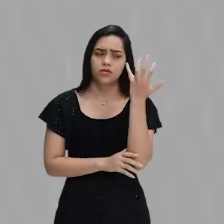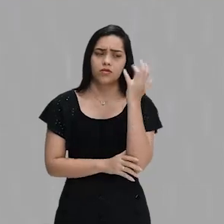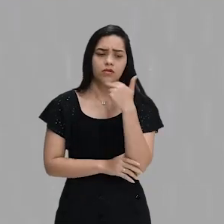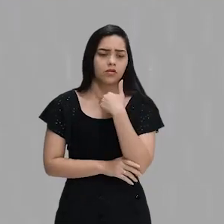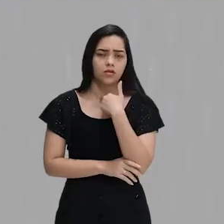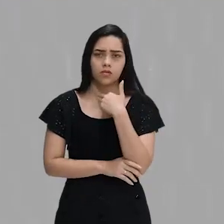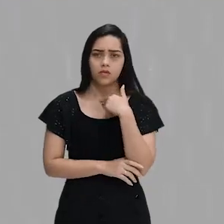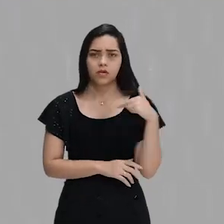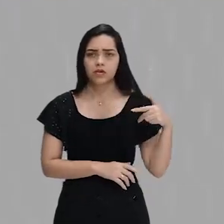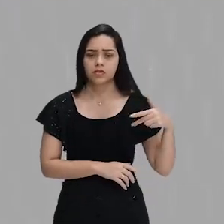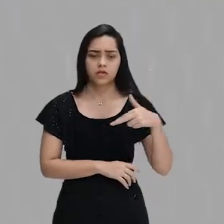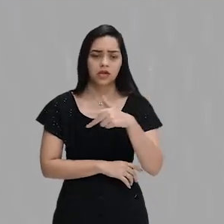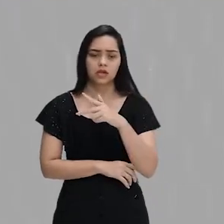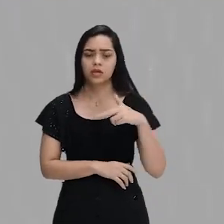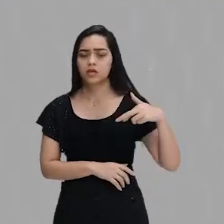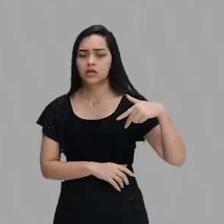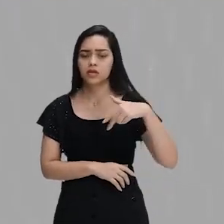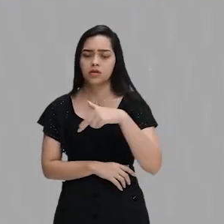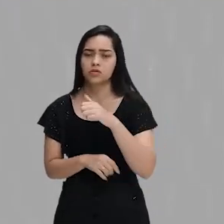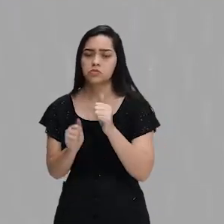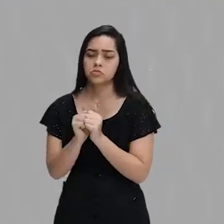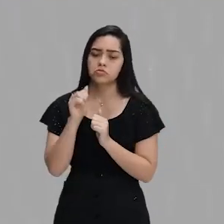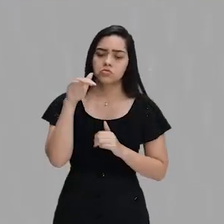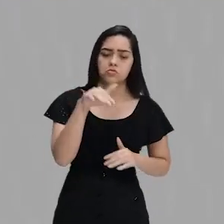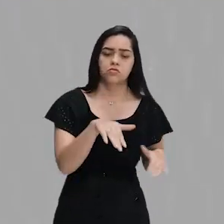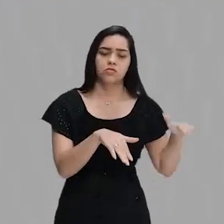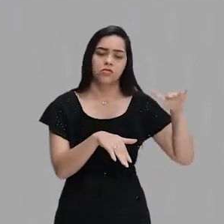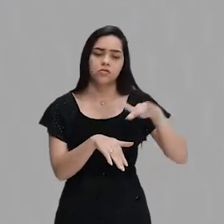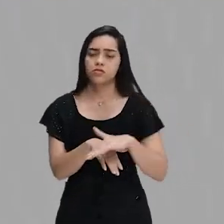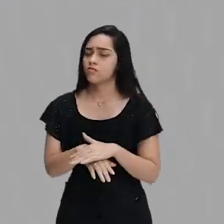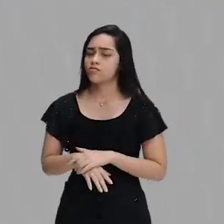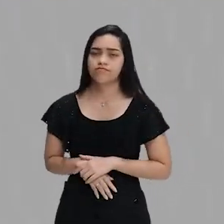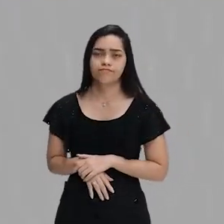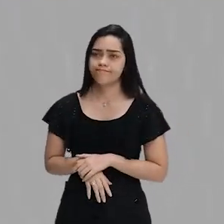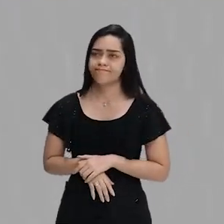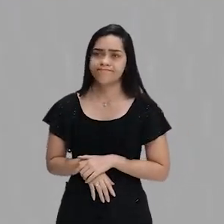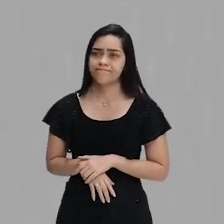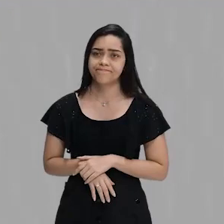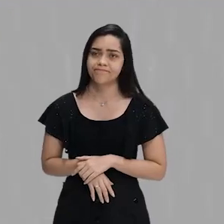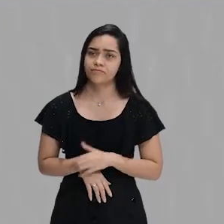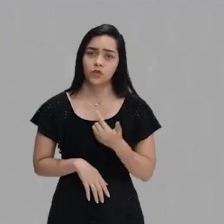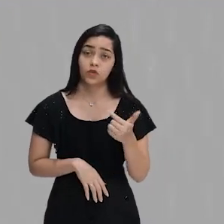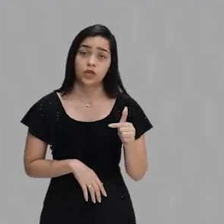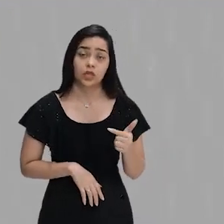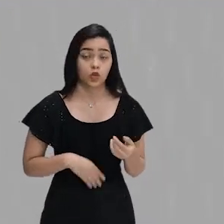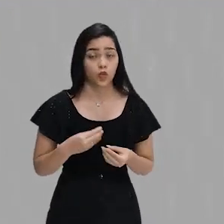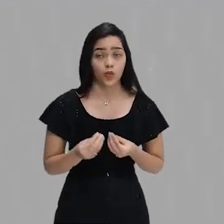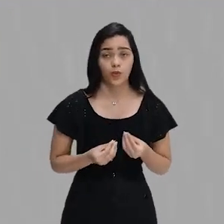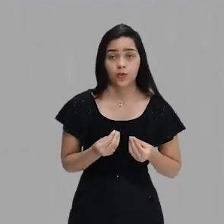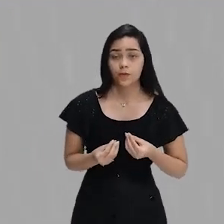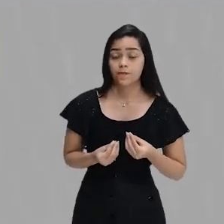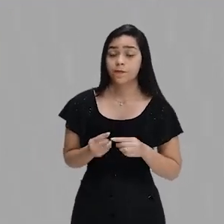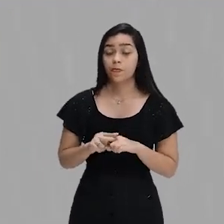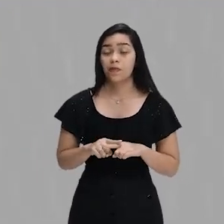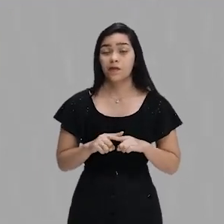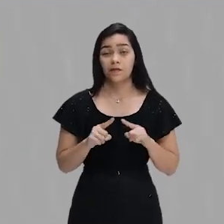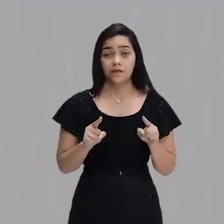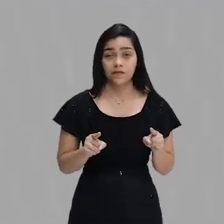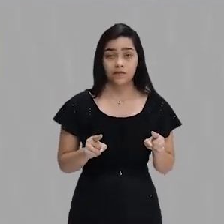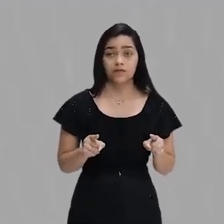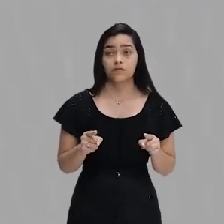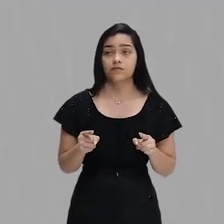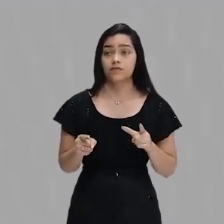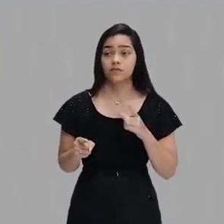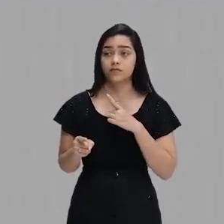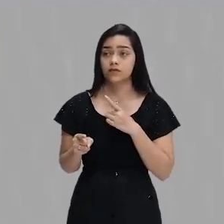consegue sair por aí andando, nadando, porque ele vive em ambiente aquático, ele não sai nadando por aí. Mas